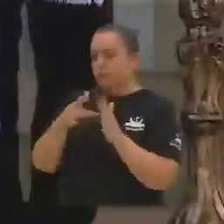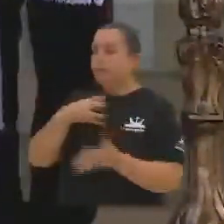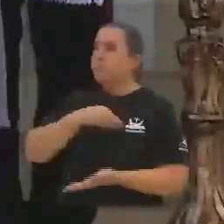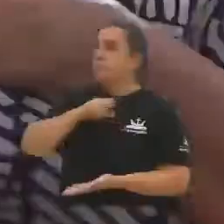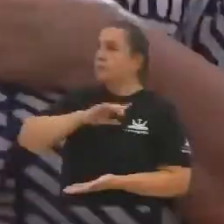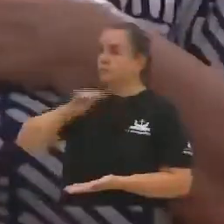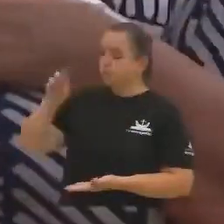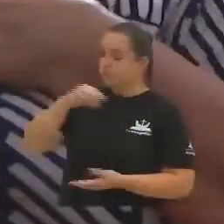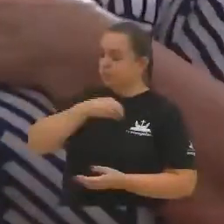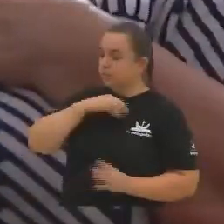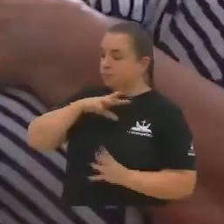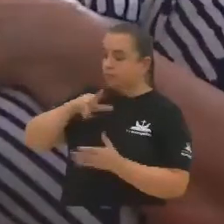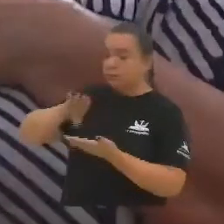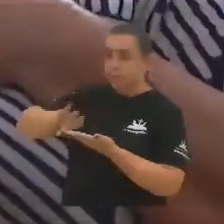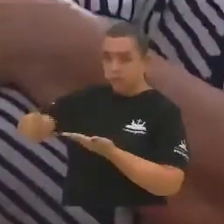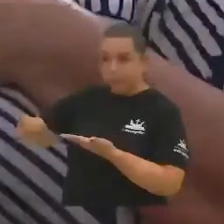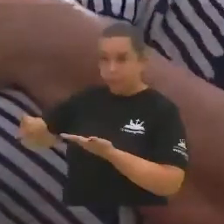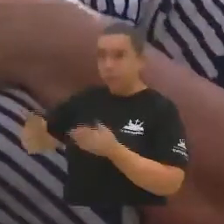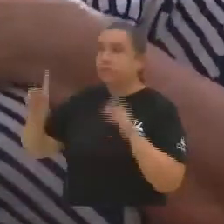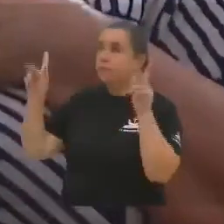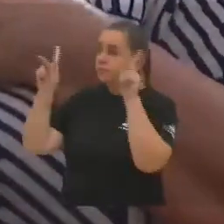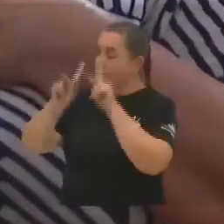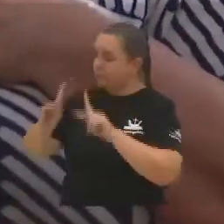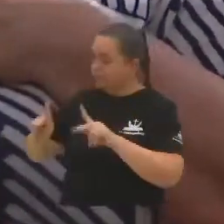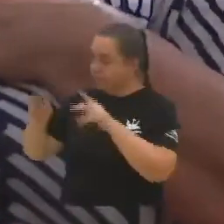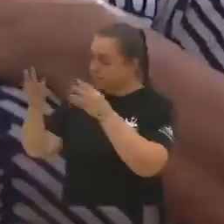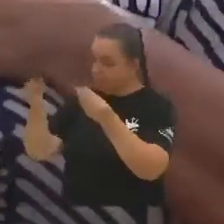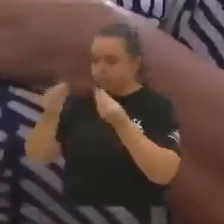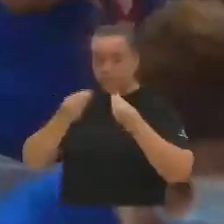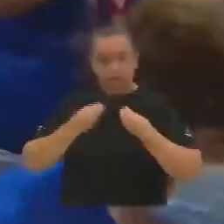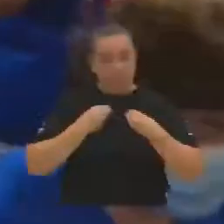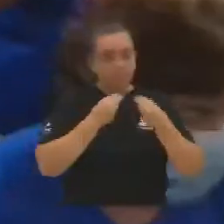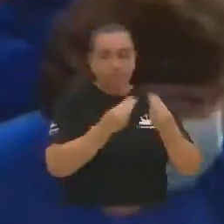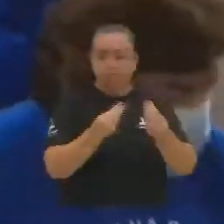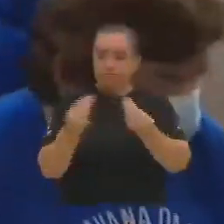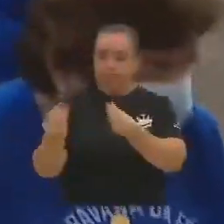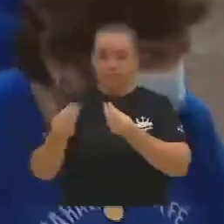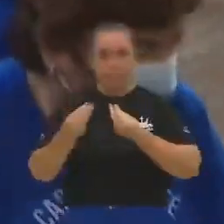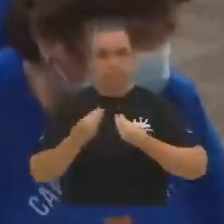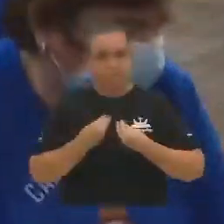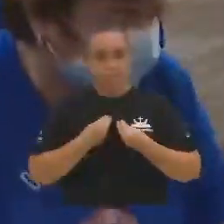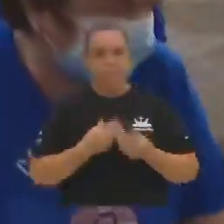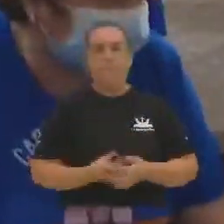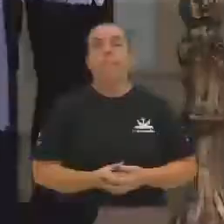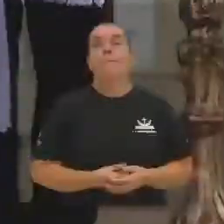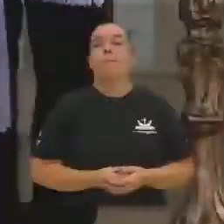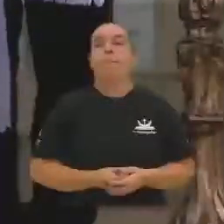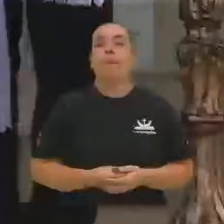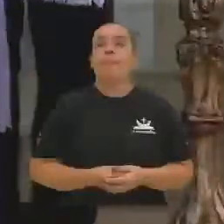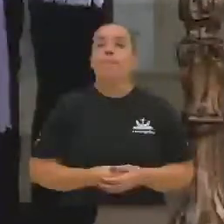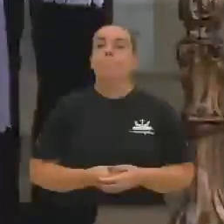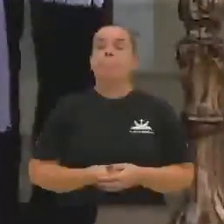nós. Cordeiro de Deus, que tirais o pecado do mundo, dai-nos a paz.